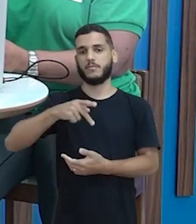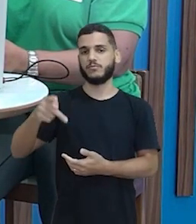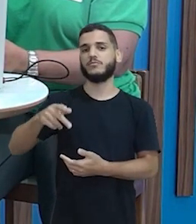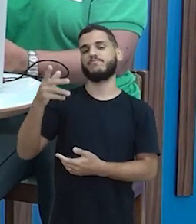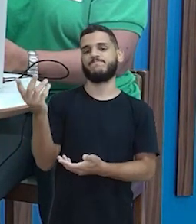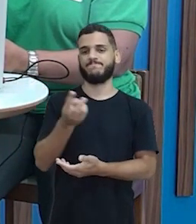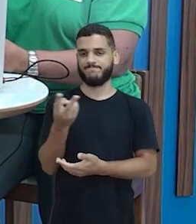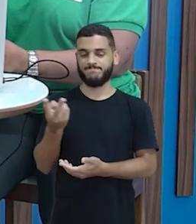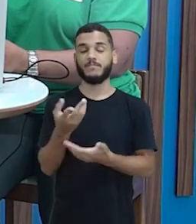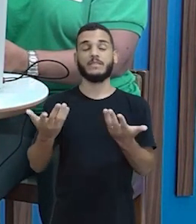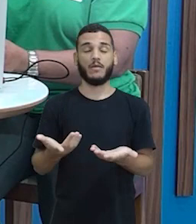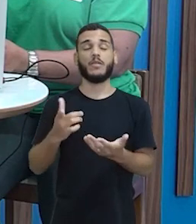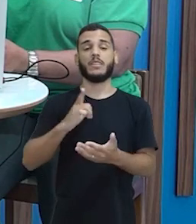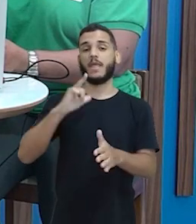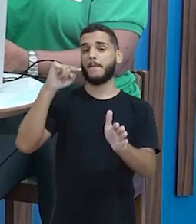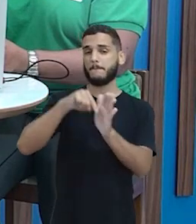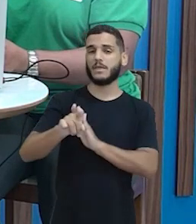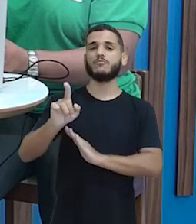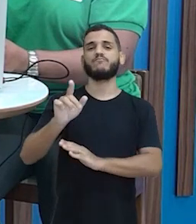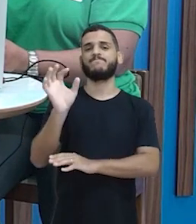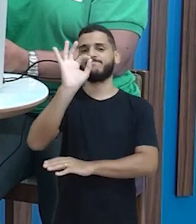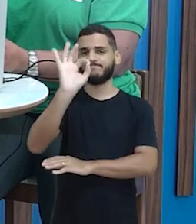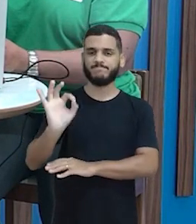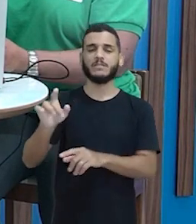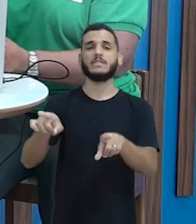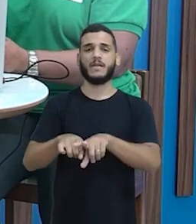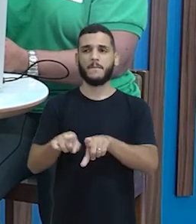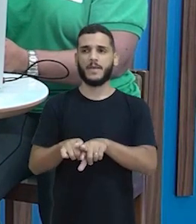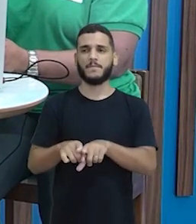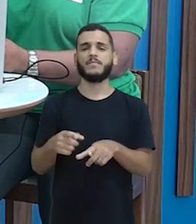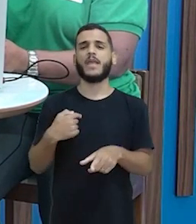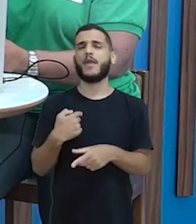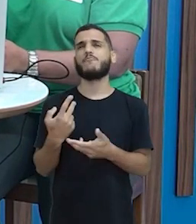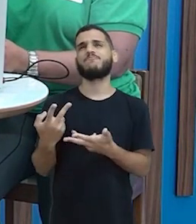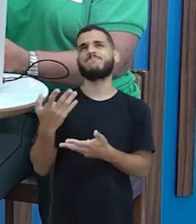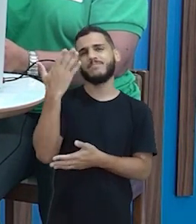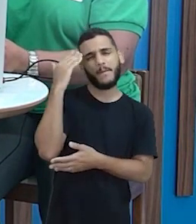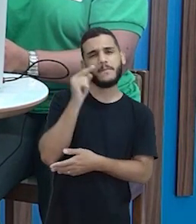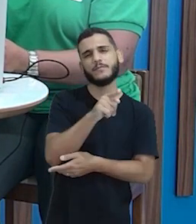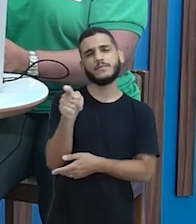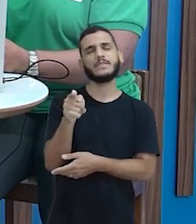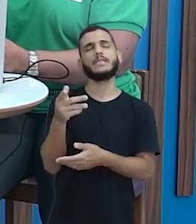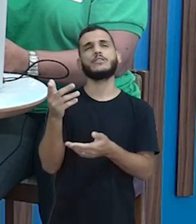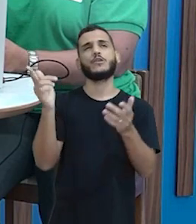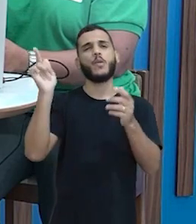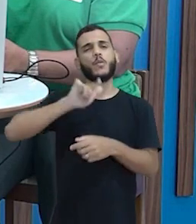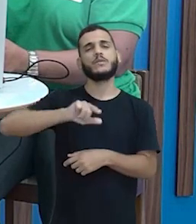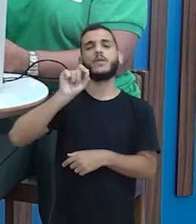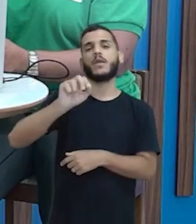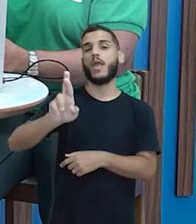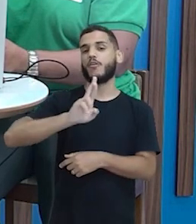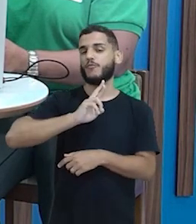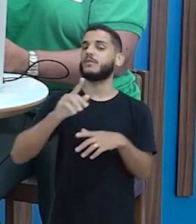E aí vai ter algumas perguntas sobre porcentagem e eu quero ver se vocês estão aí afiados para desenvolver